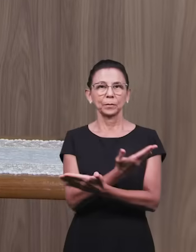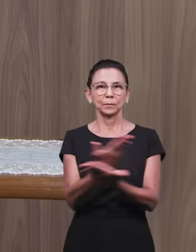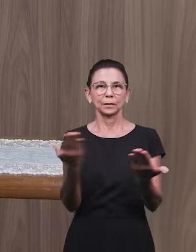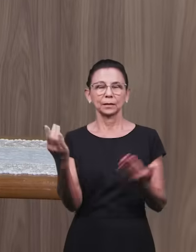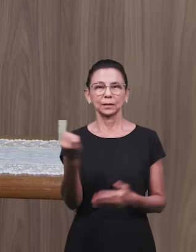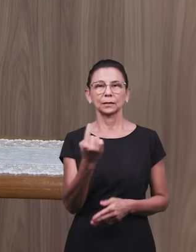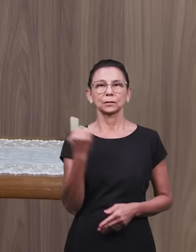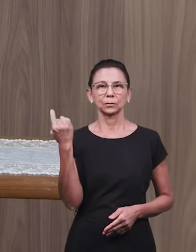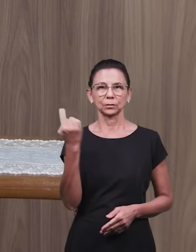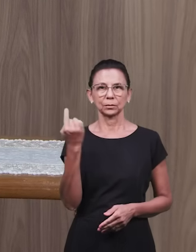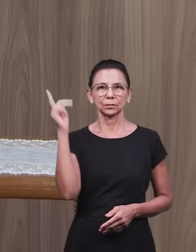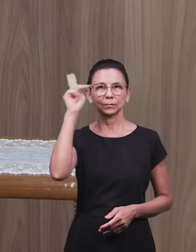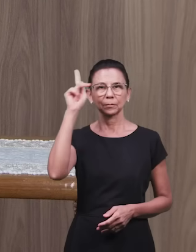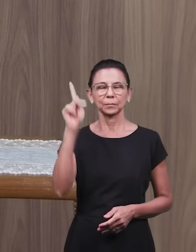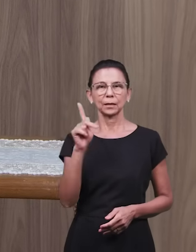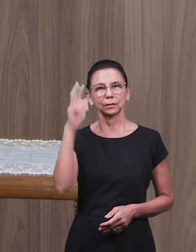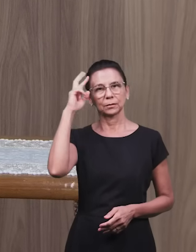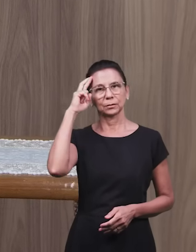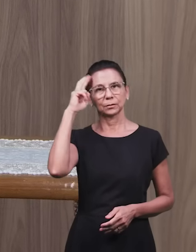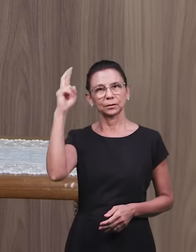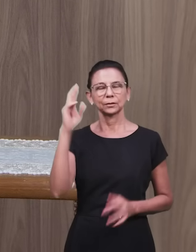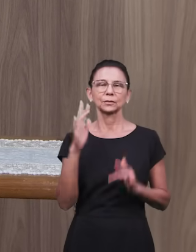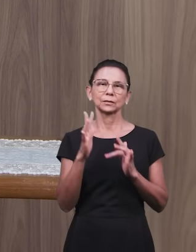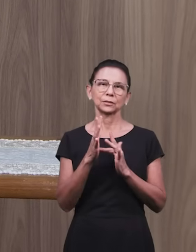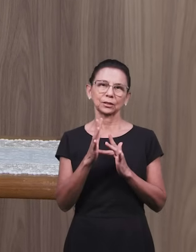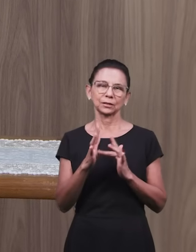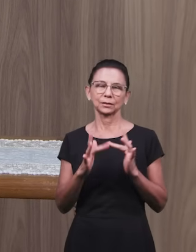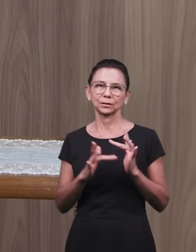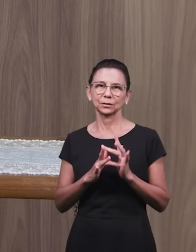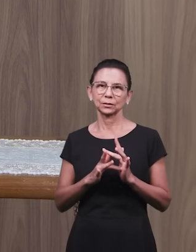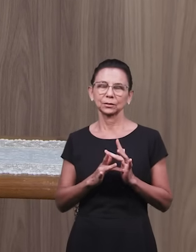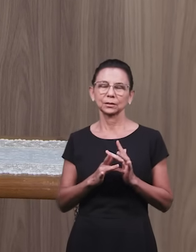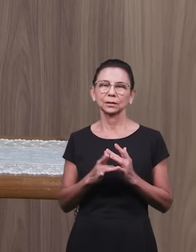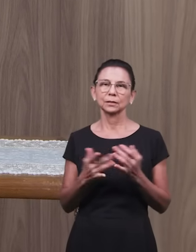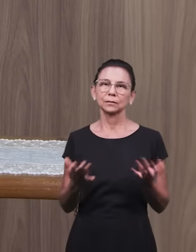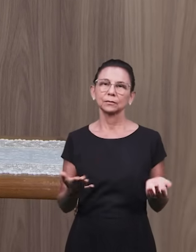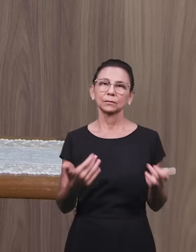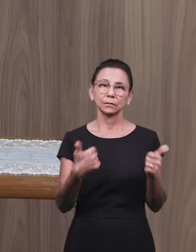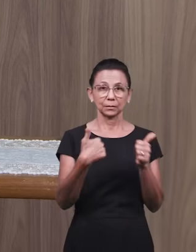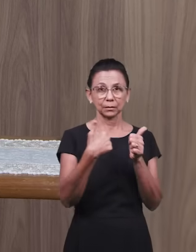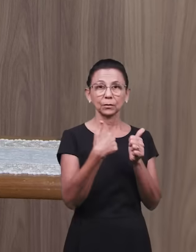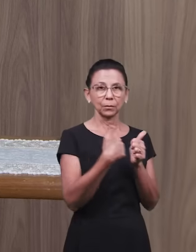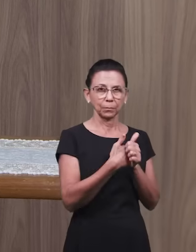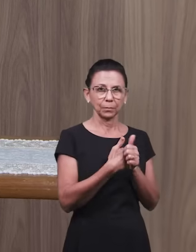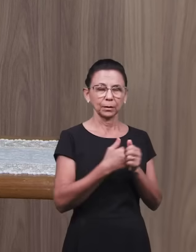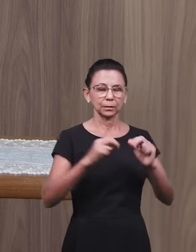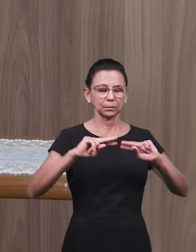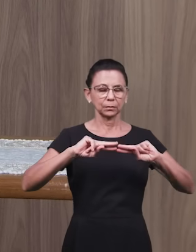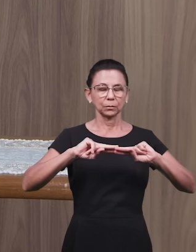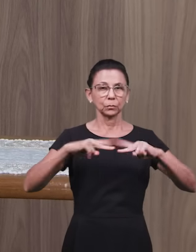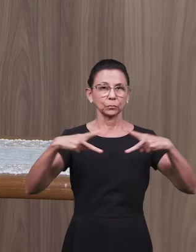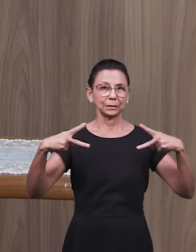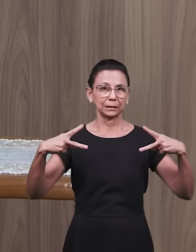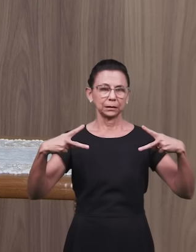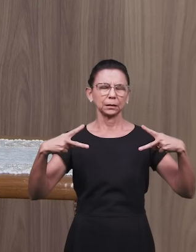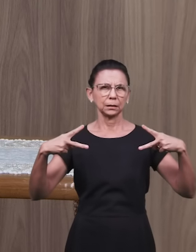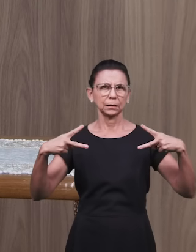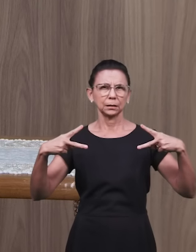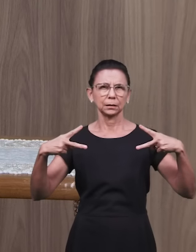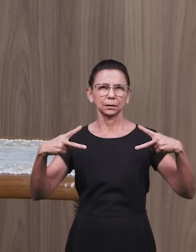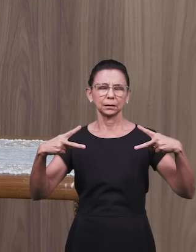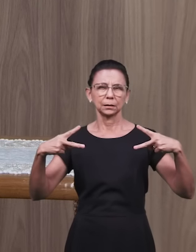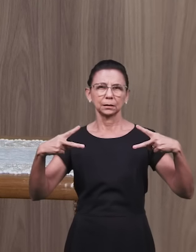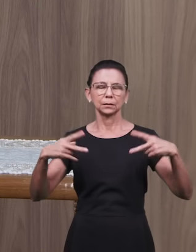saudamos a todos com a paz do Senhor Jesus. Você que acompanha conosco o link,